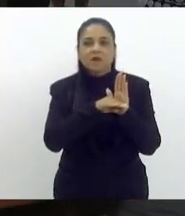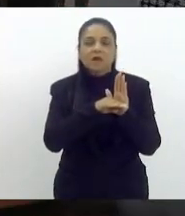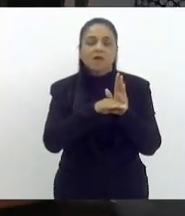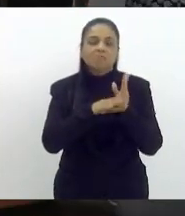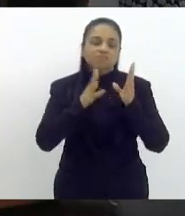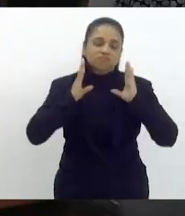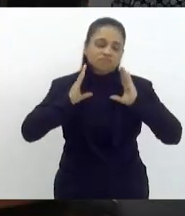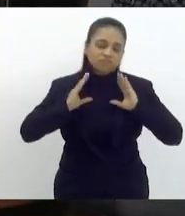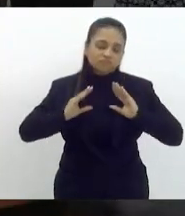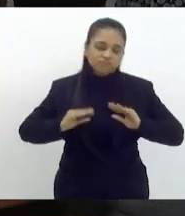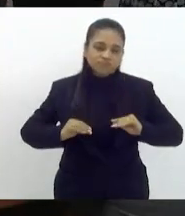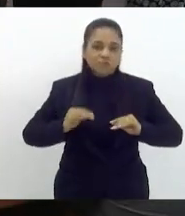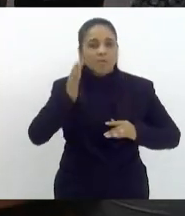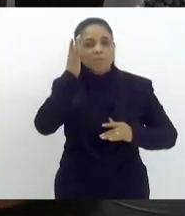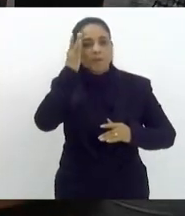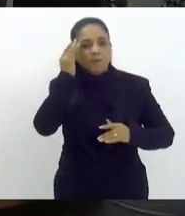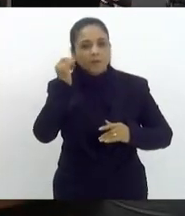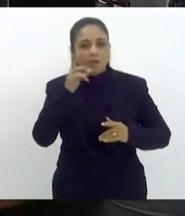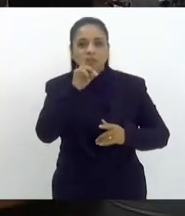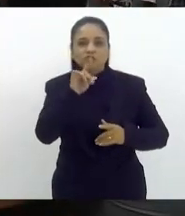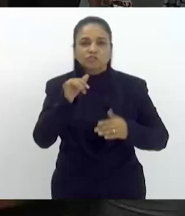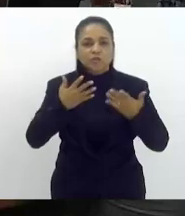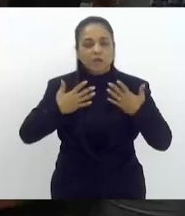nós tenhamos um dia tranquilo